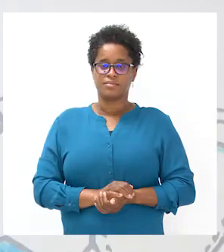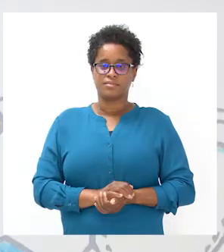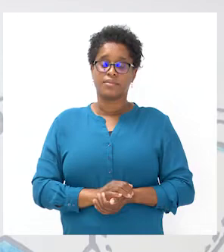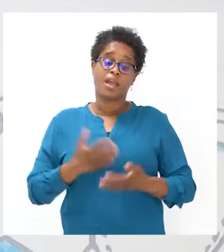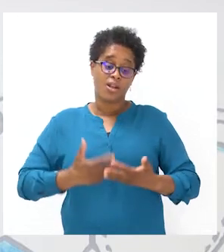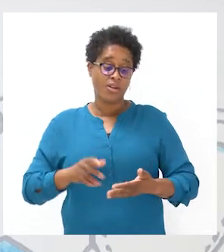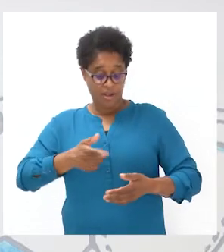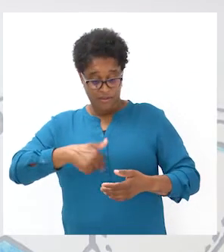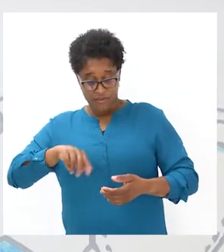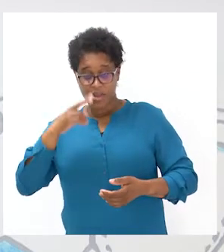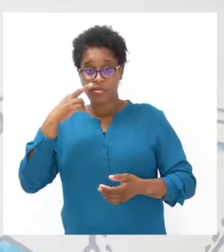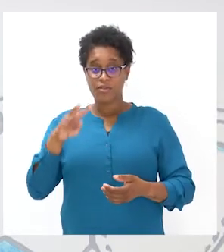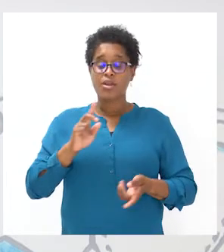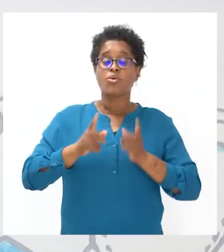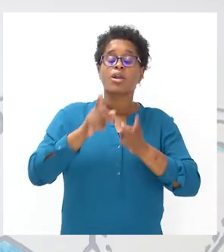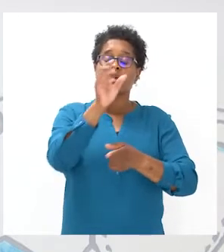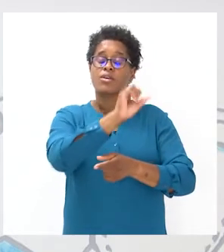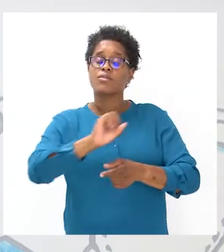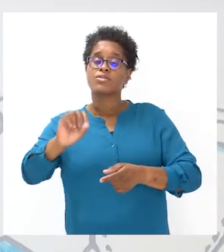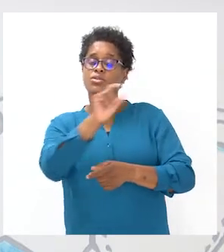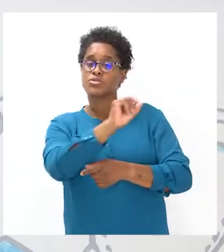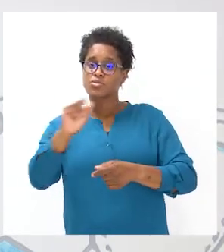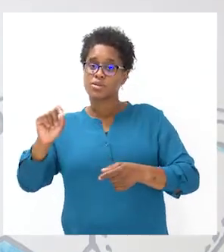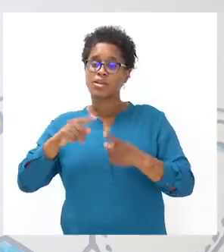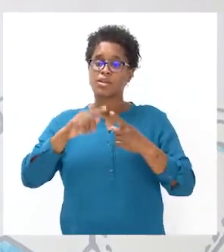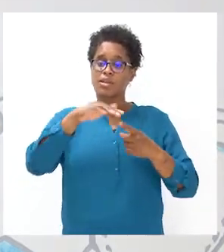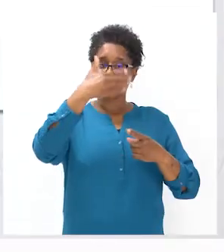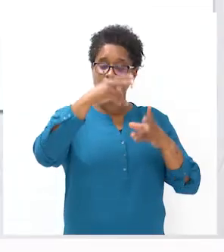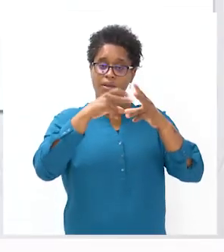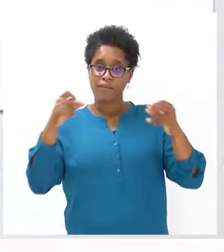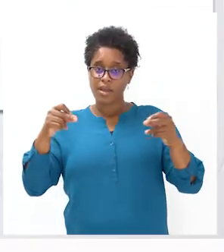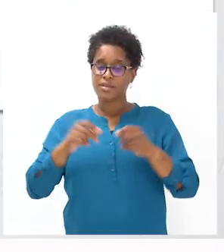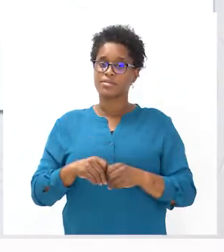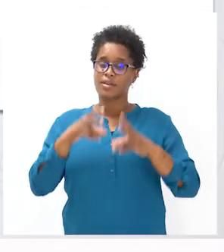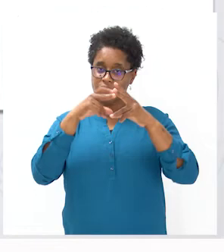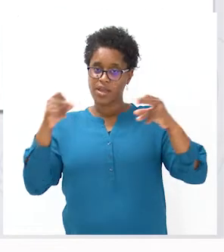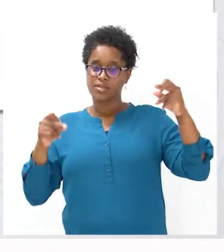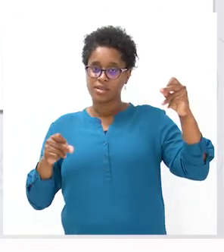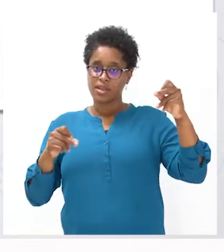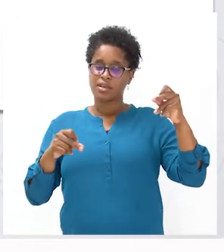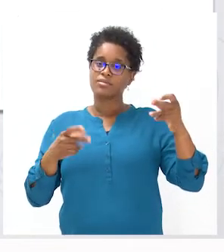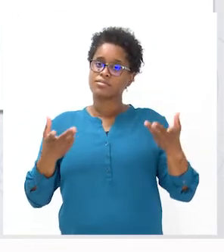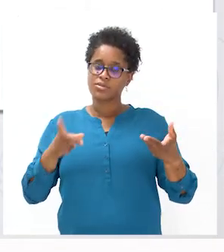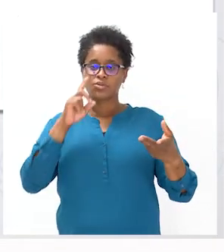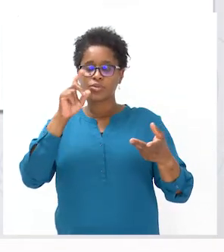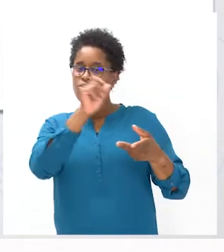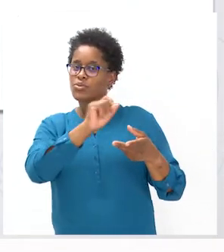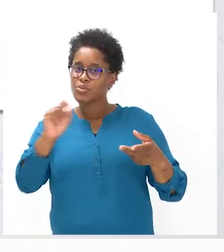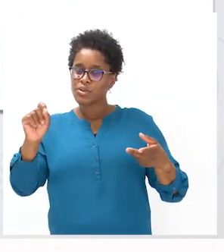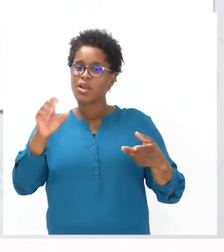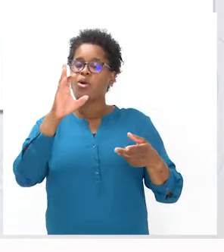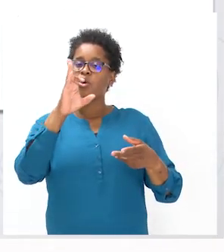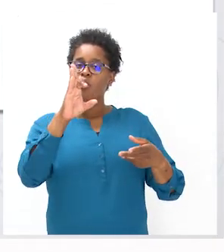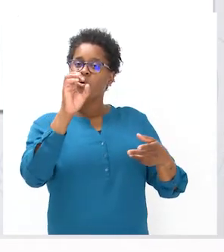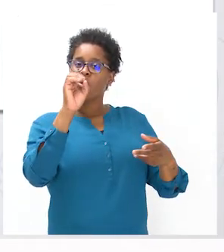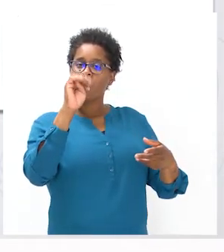Agora vamos ver o que é que vocês sublinharam. Na primeira frase, na frase A, seguramente sublinharam no